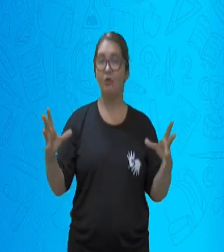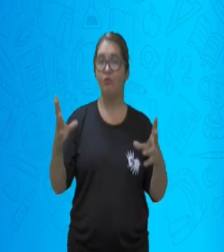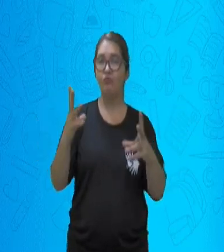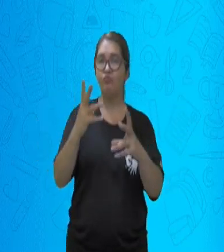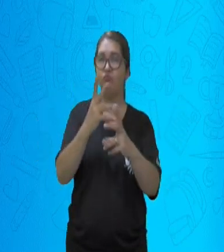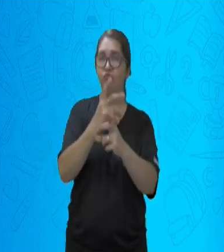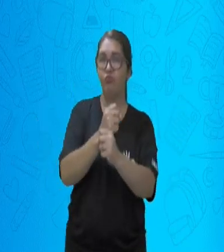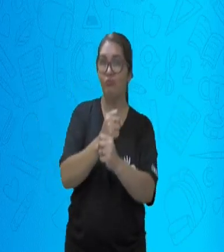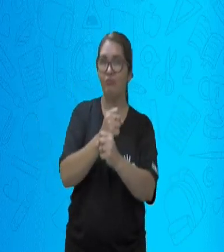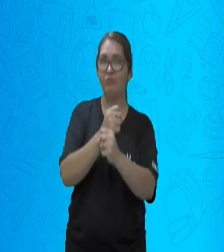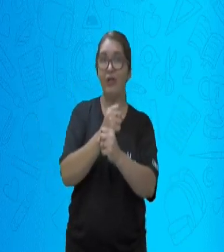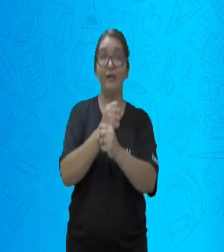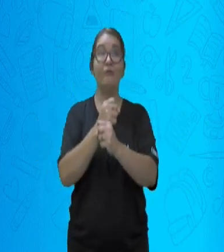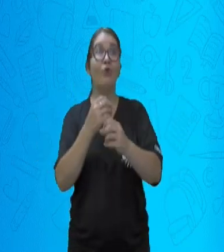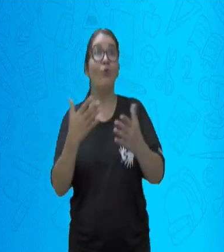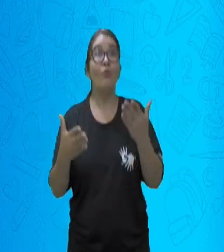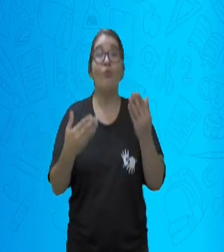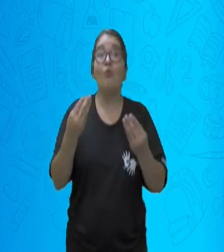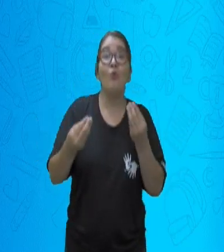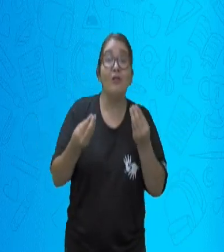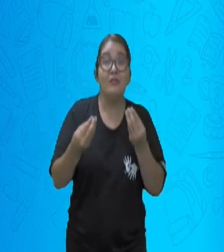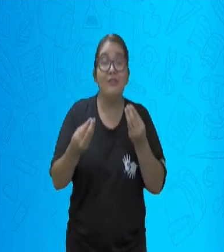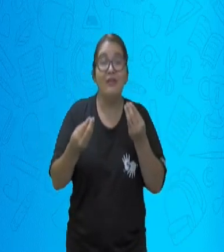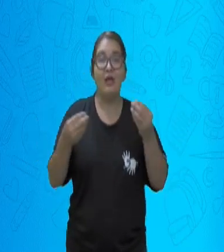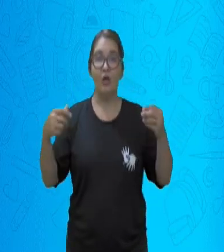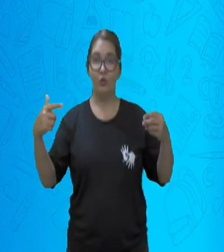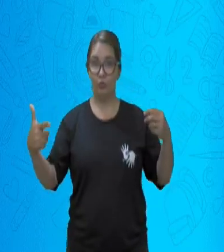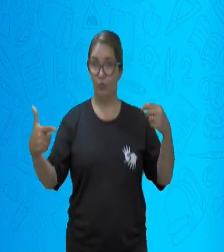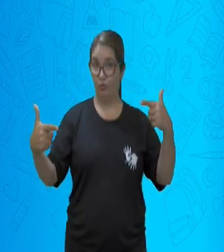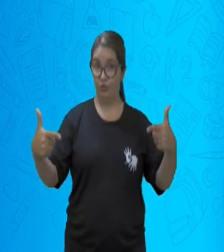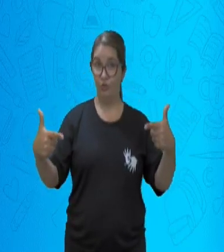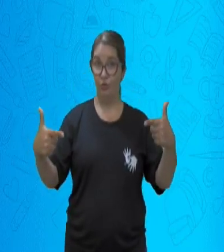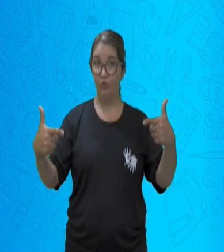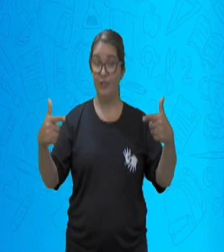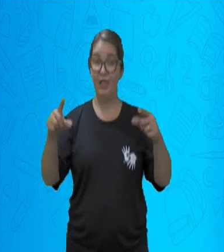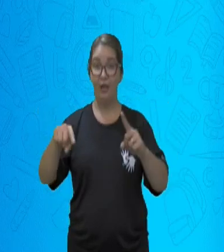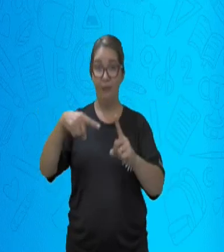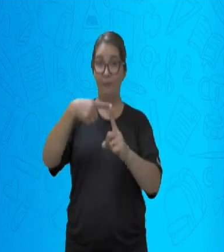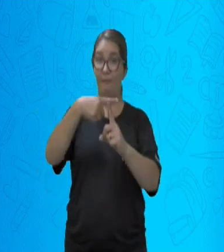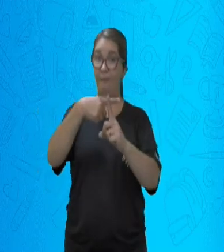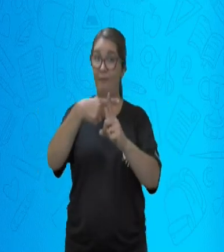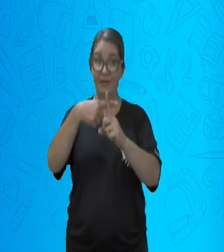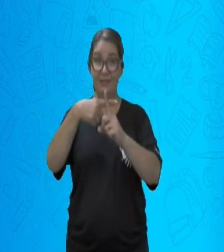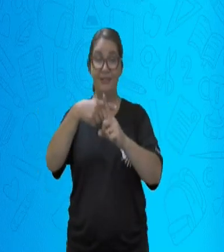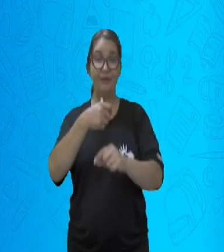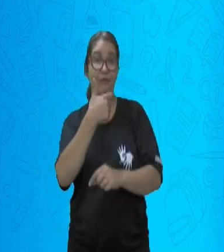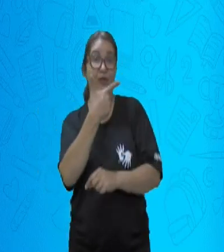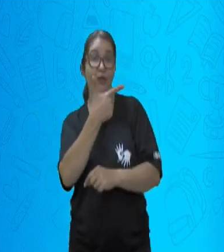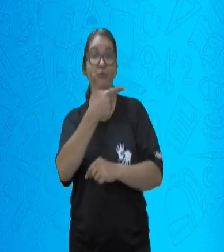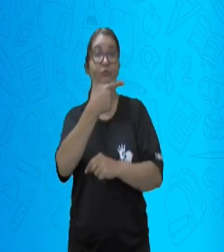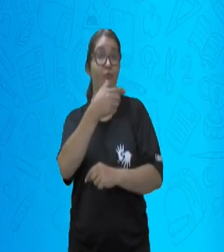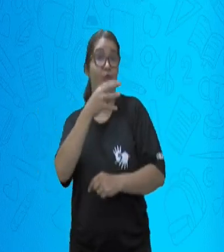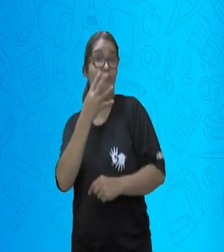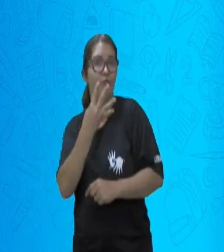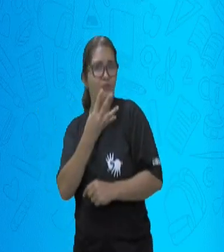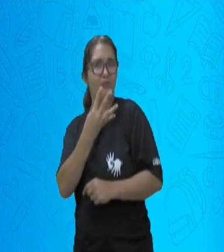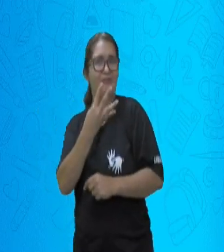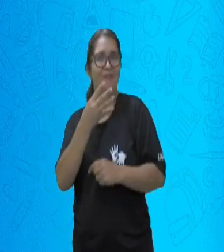entender um pouco melhor isso? Só a gente ler devagar e entender melhor a situação. Vamos